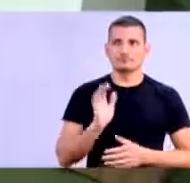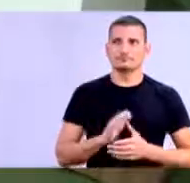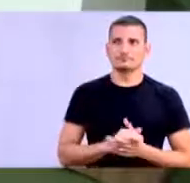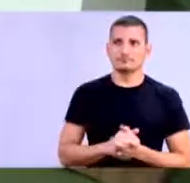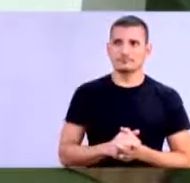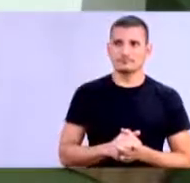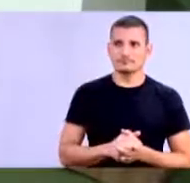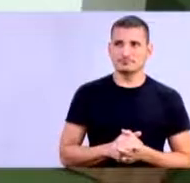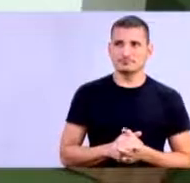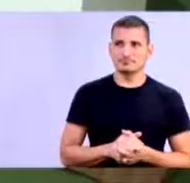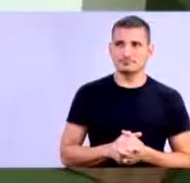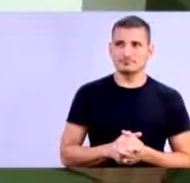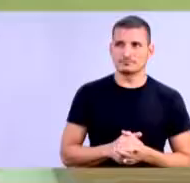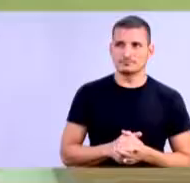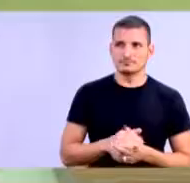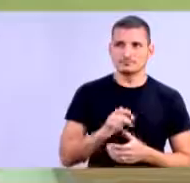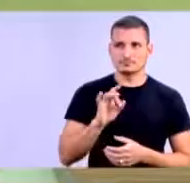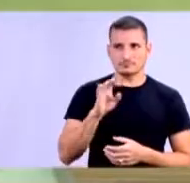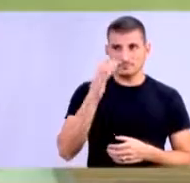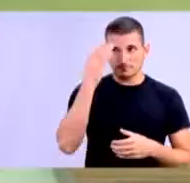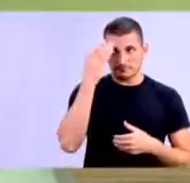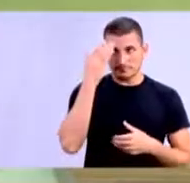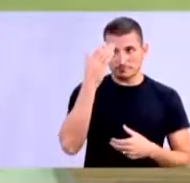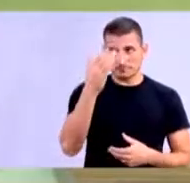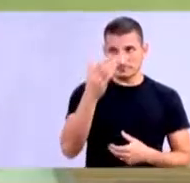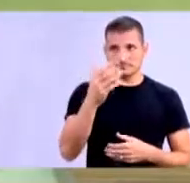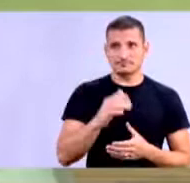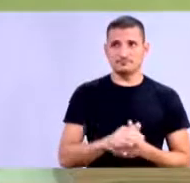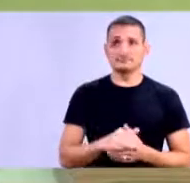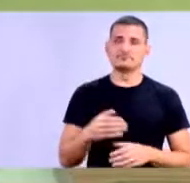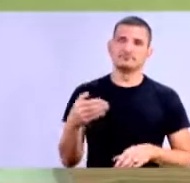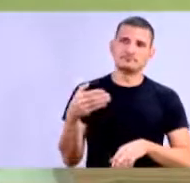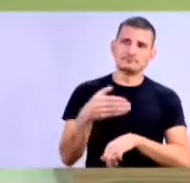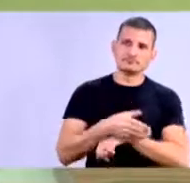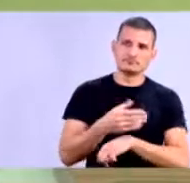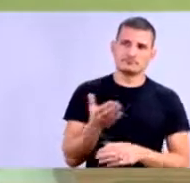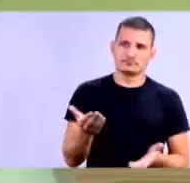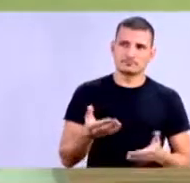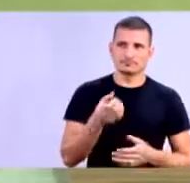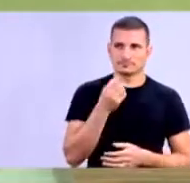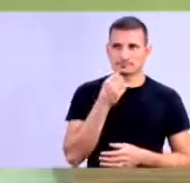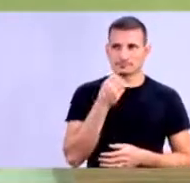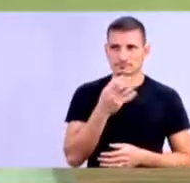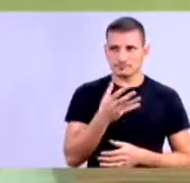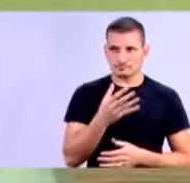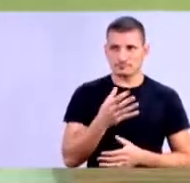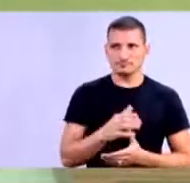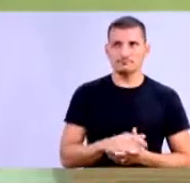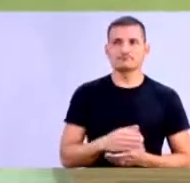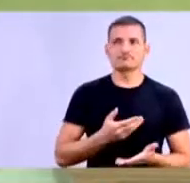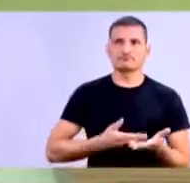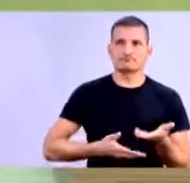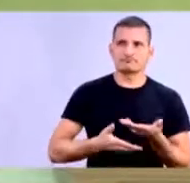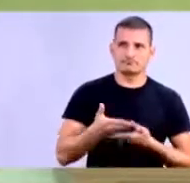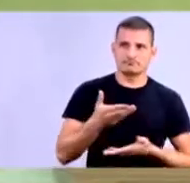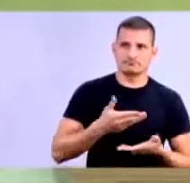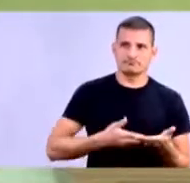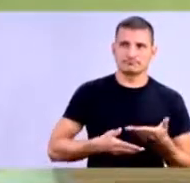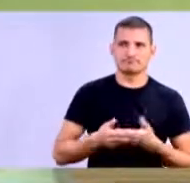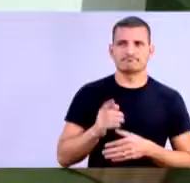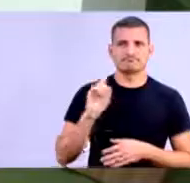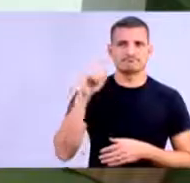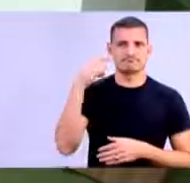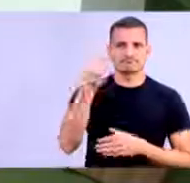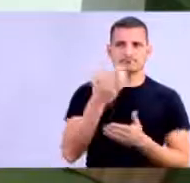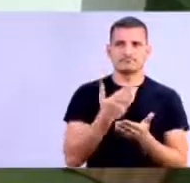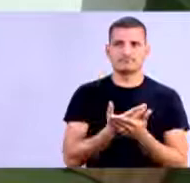alguma consideração? Não, só agradecer muito as participações, que hoje foi muito bom, muito interativo, e até a próxima aula.